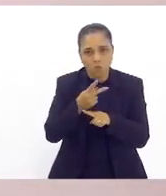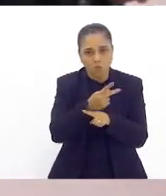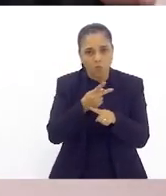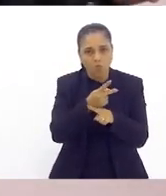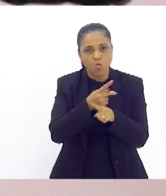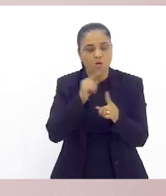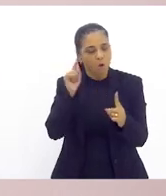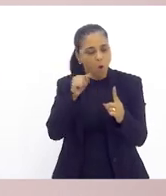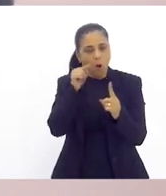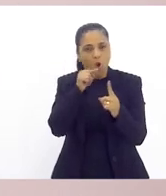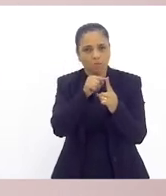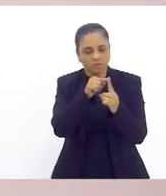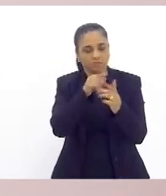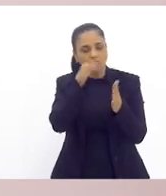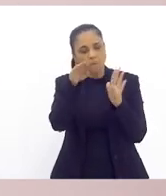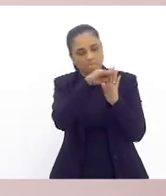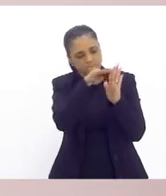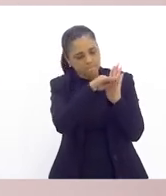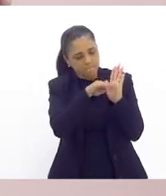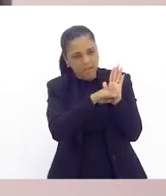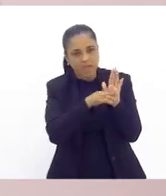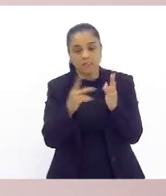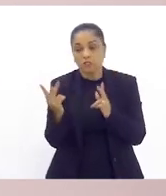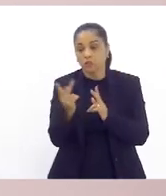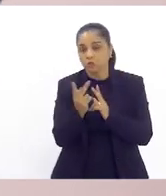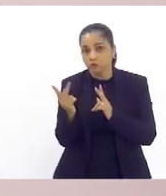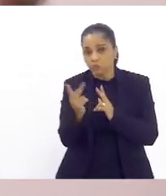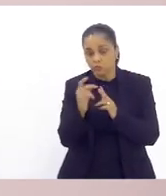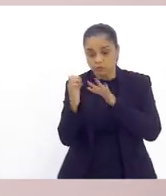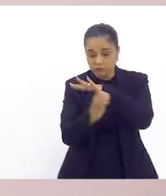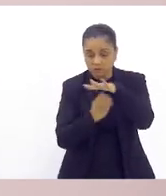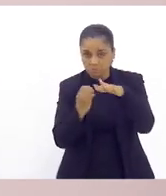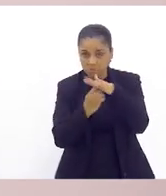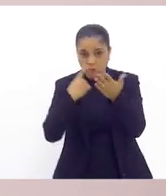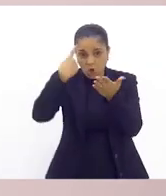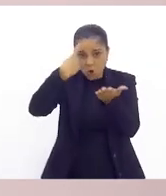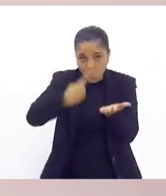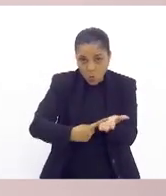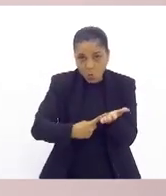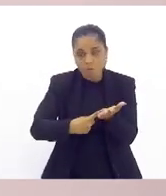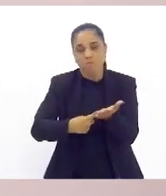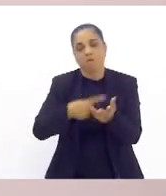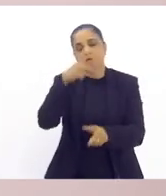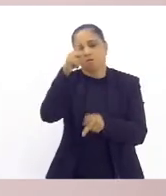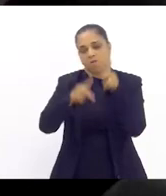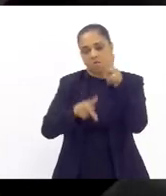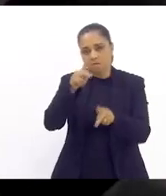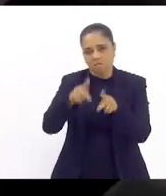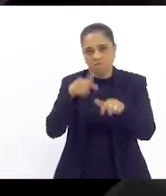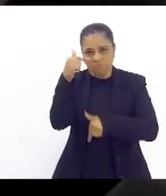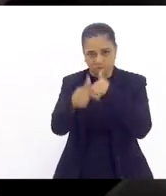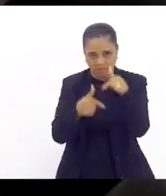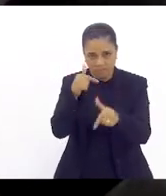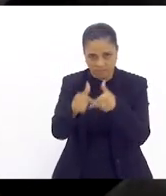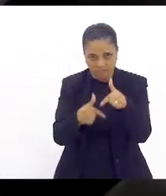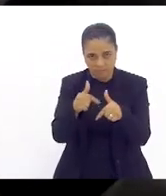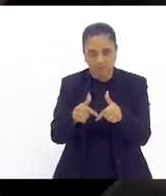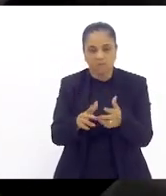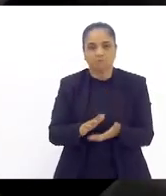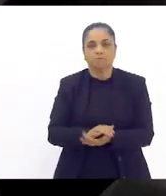e datas para que essas duas empresas compram com o cidadão Fluminense Muito obrigado obrigado